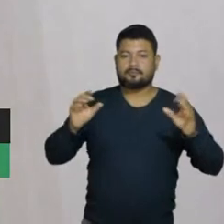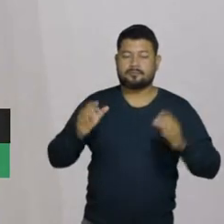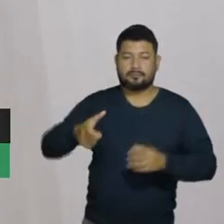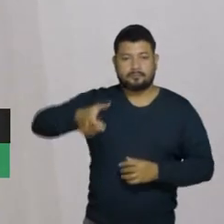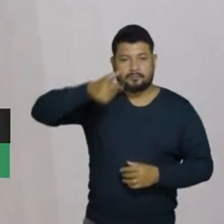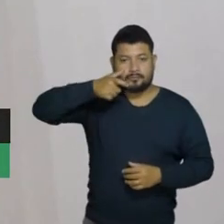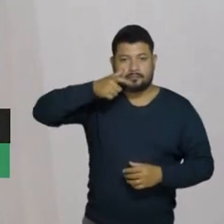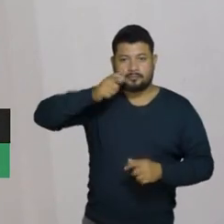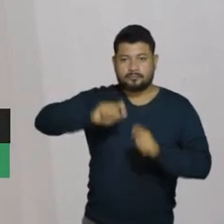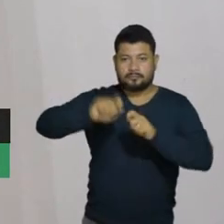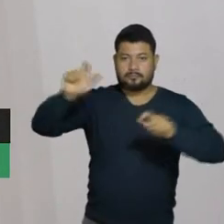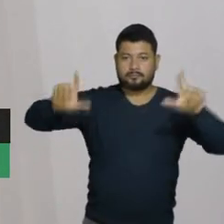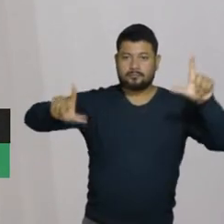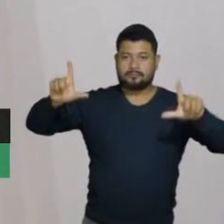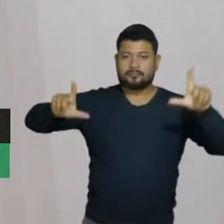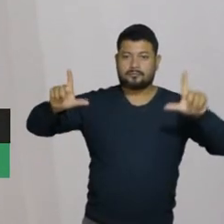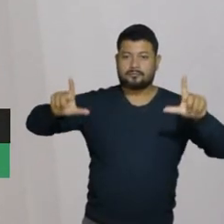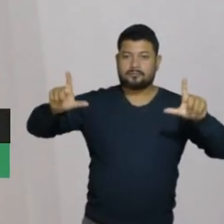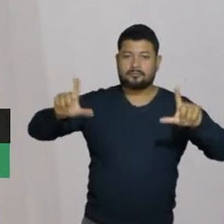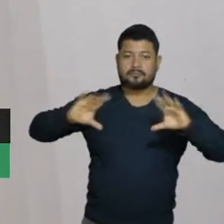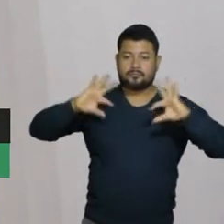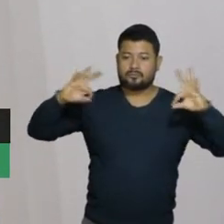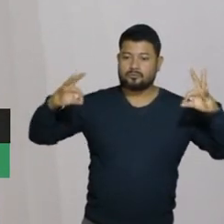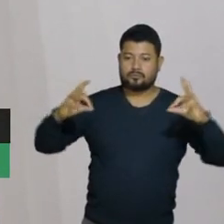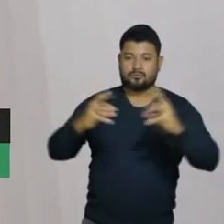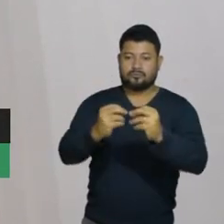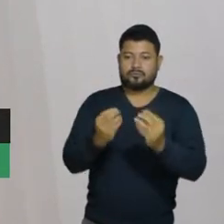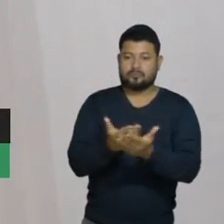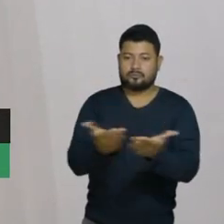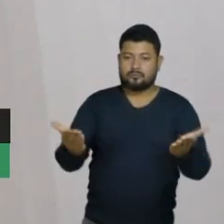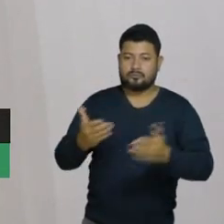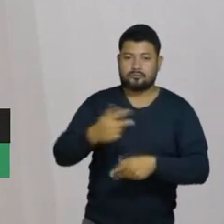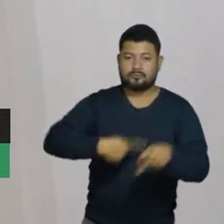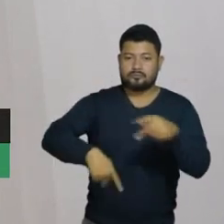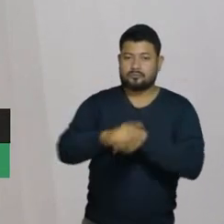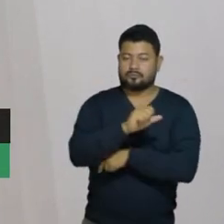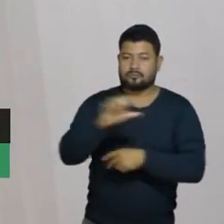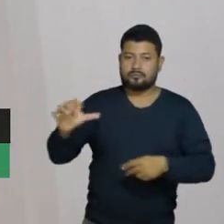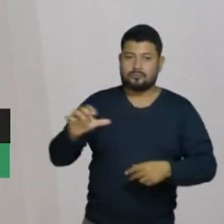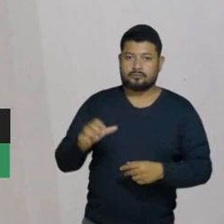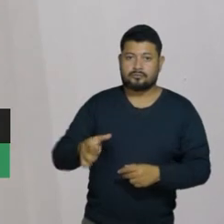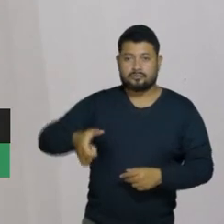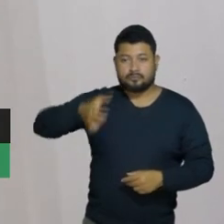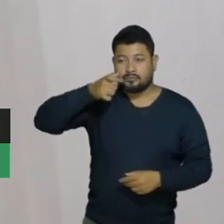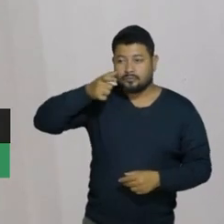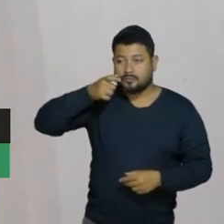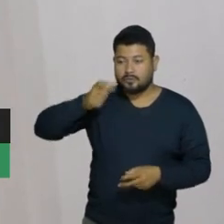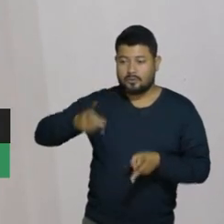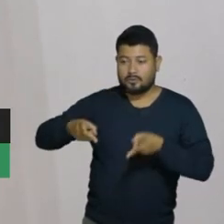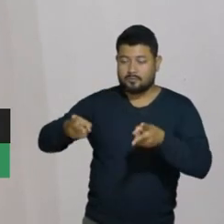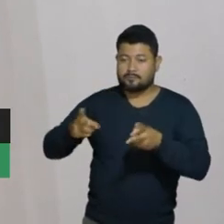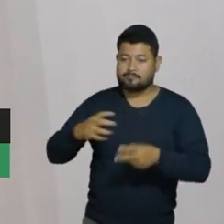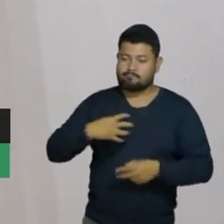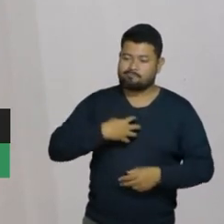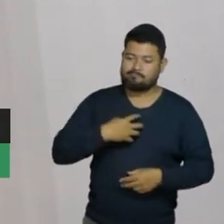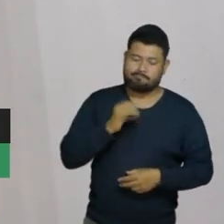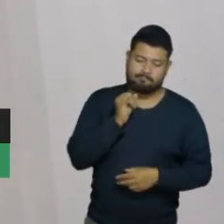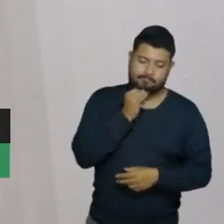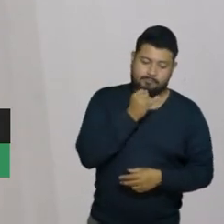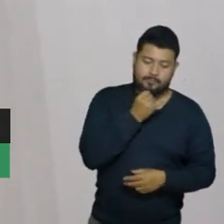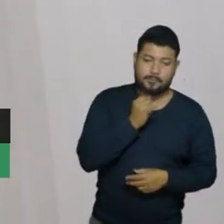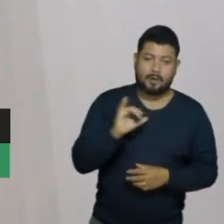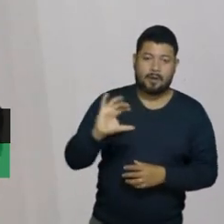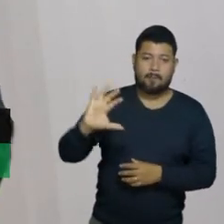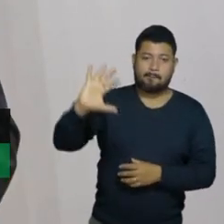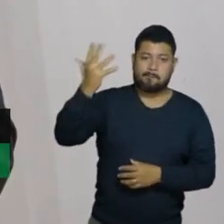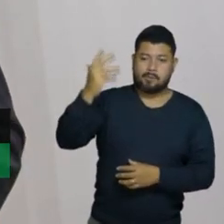TV AL e a todos os catarinenses, nós seguimos acompanhando com tristeza a tragédia